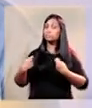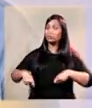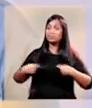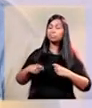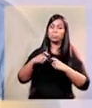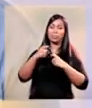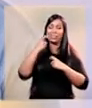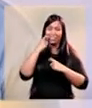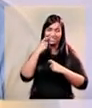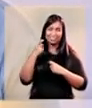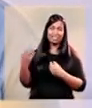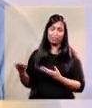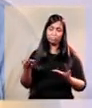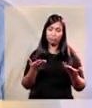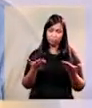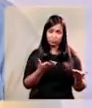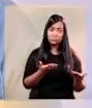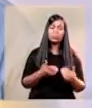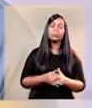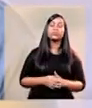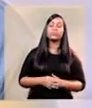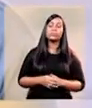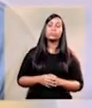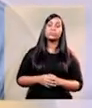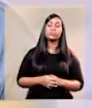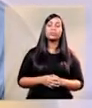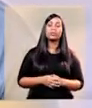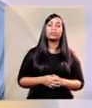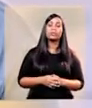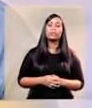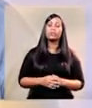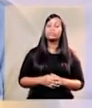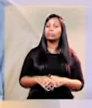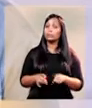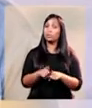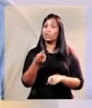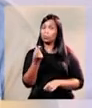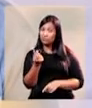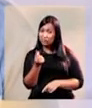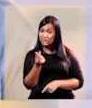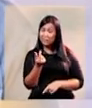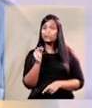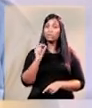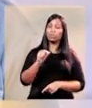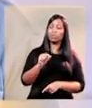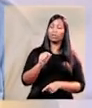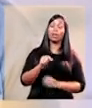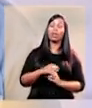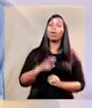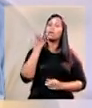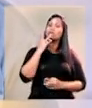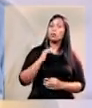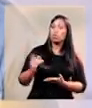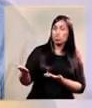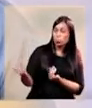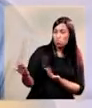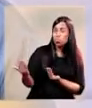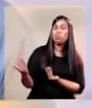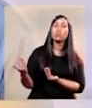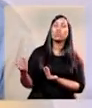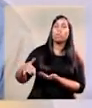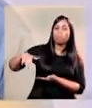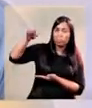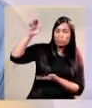que precisam do serviço dessa pessoa, né? O financeiro são adolescentes,